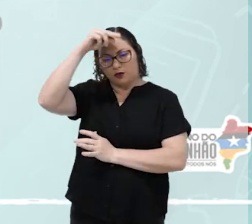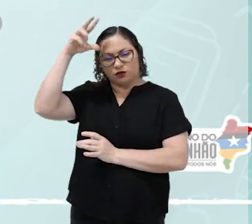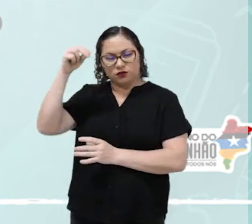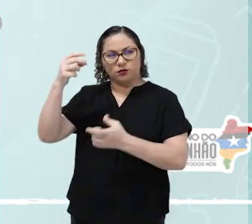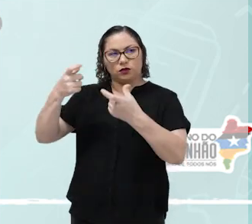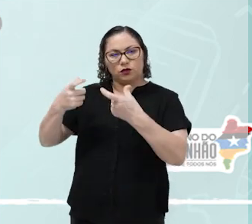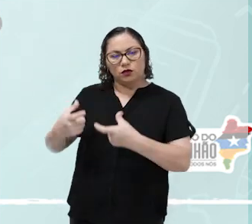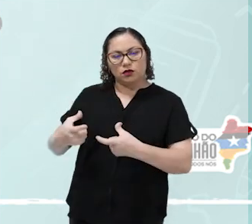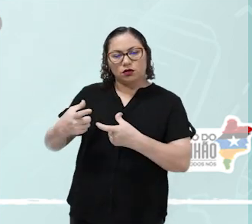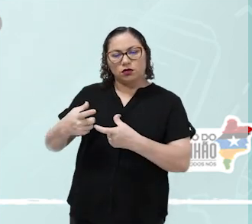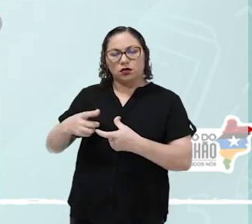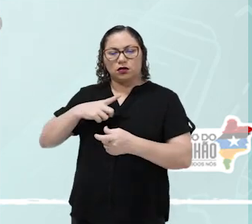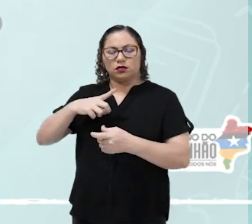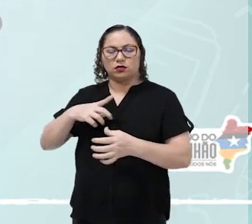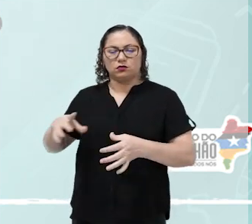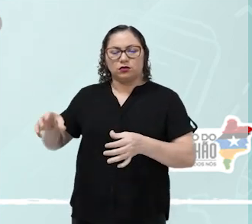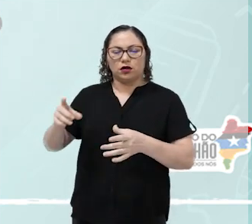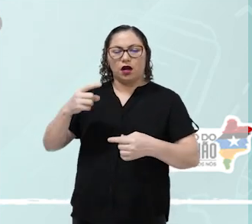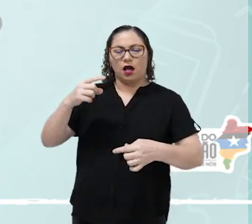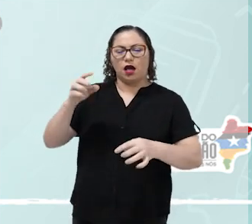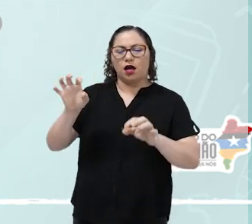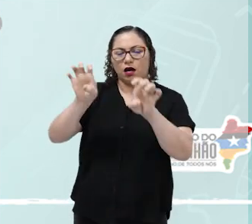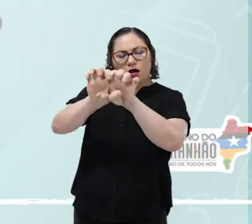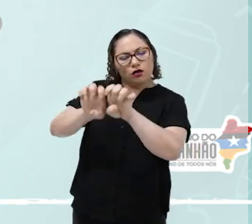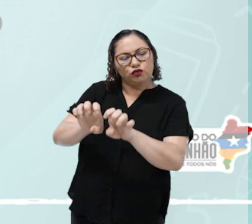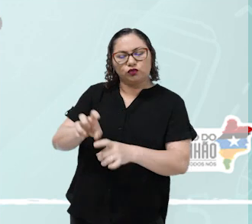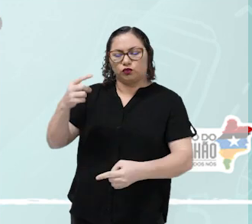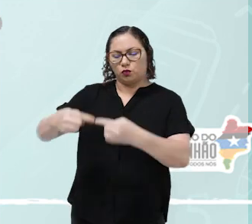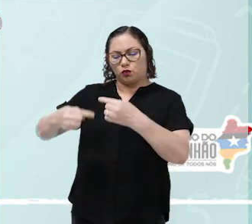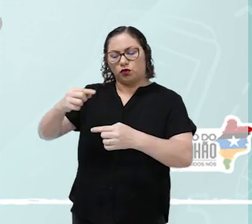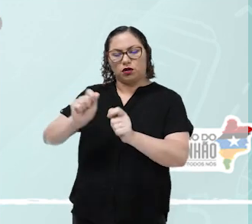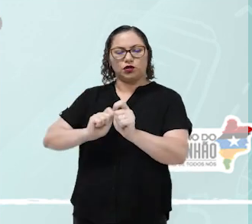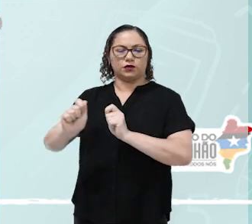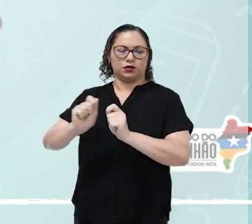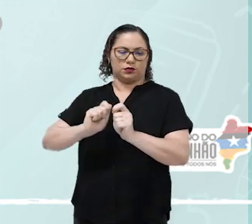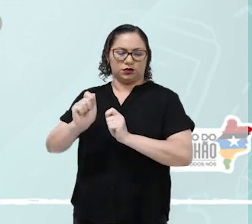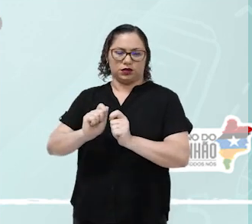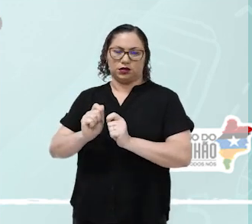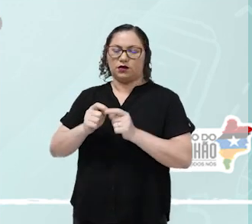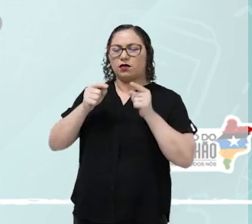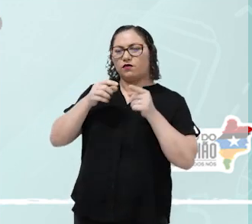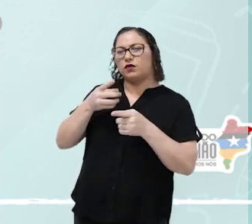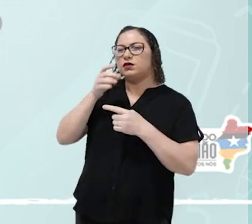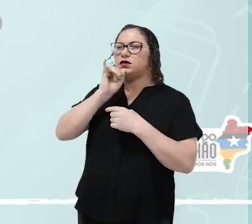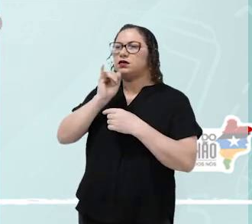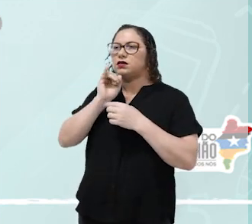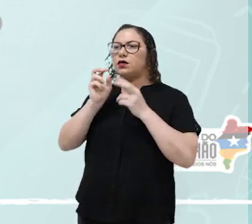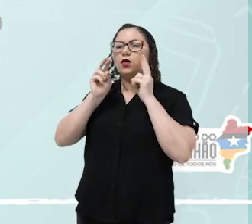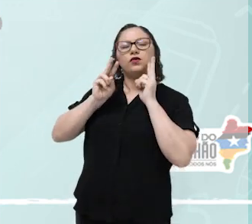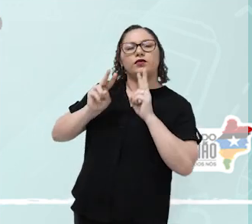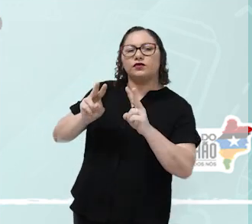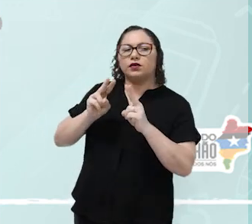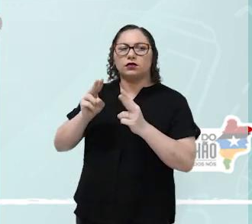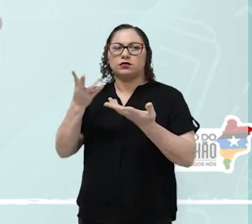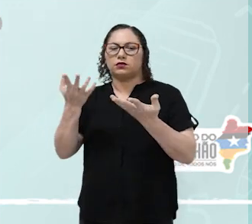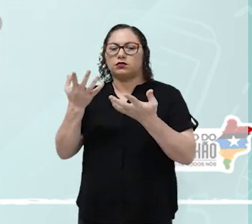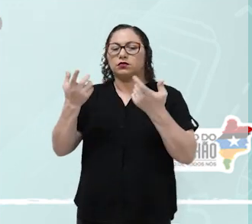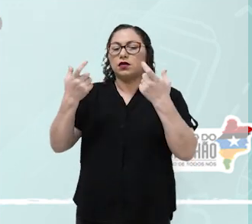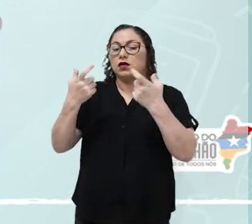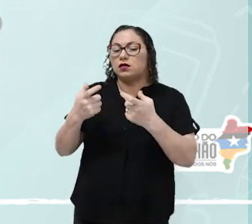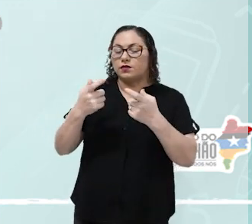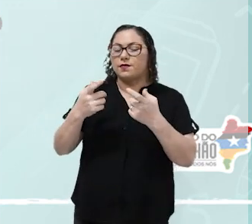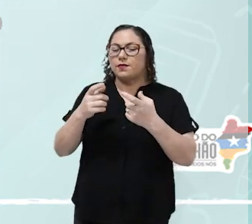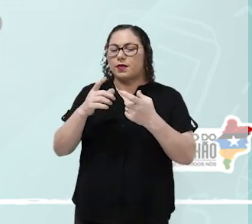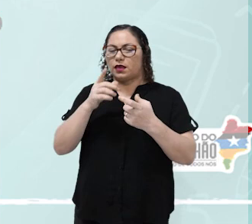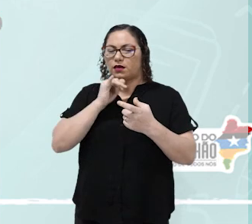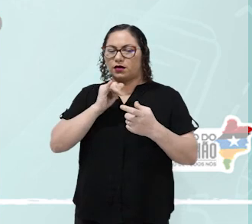estrutura política e administrativa do município. Então você aí, onde estiver assistindo, na sua cidade, no seu município,